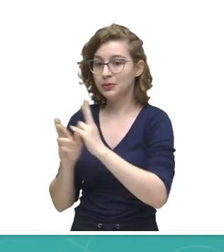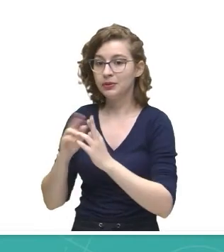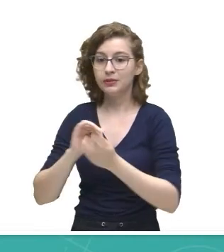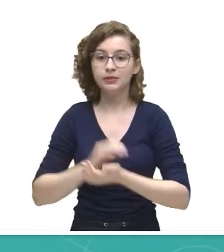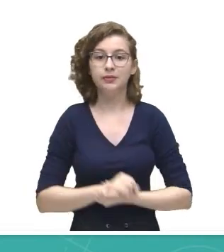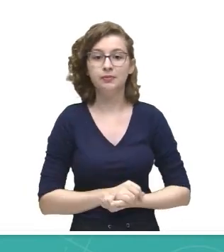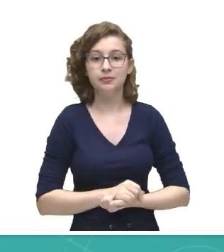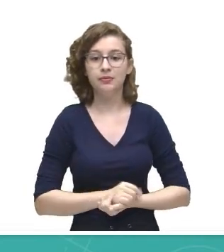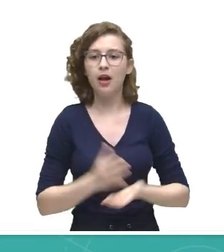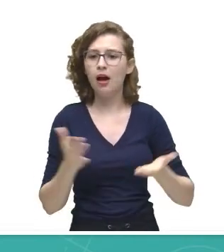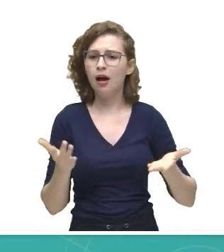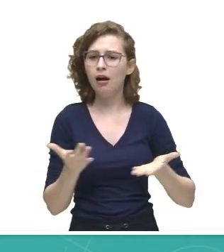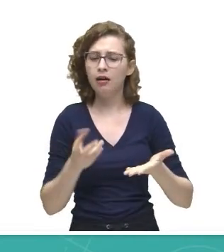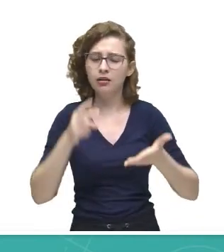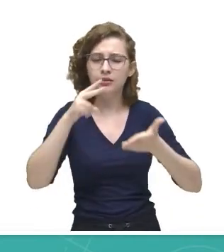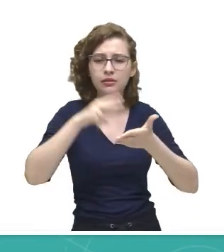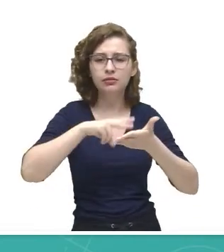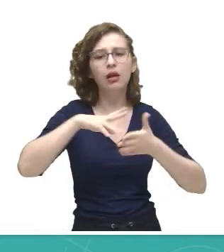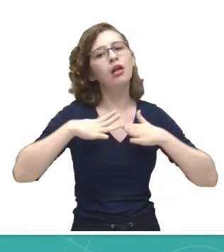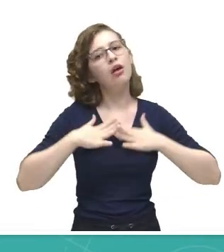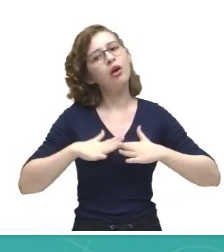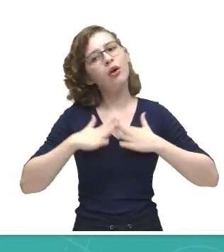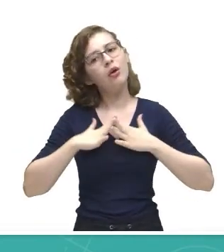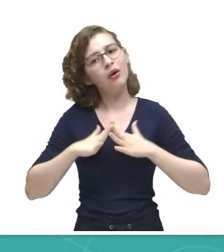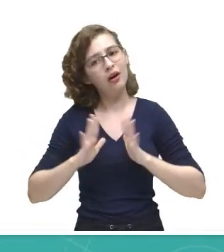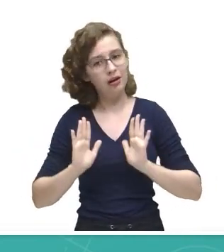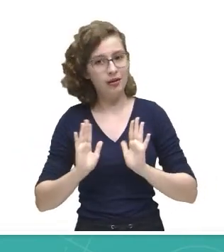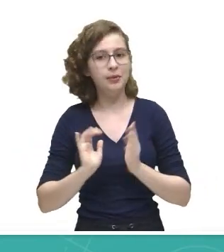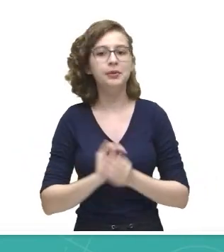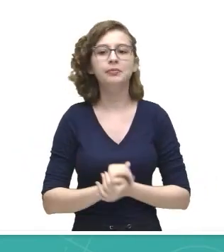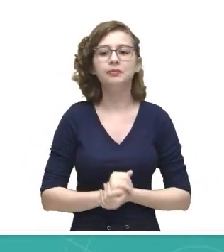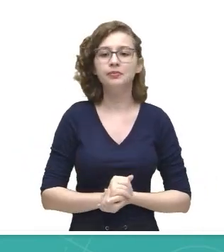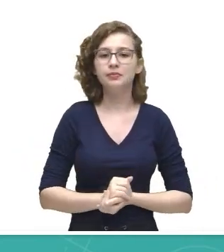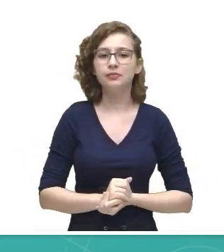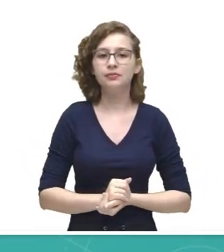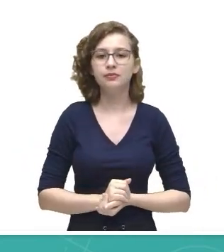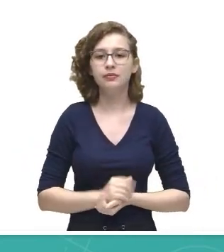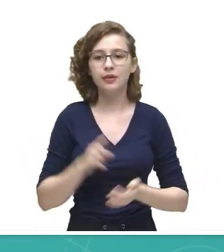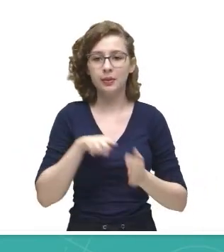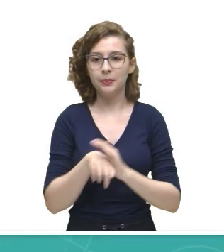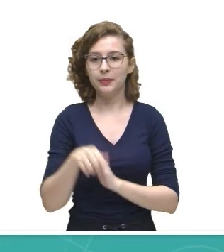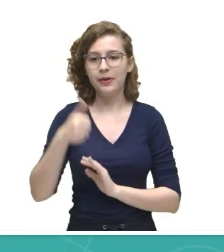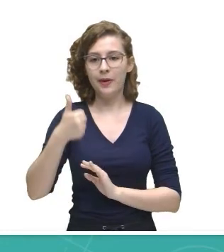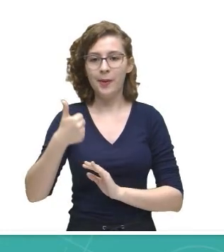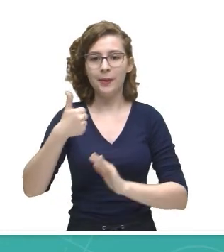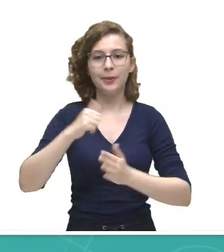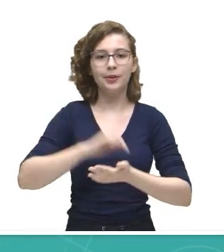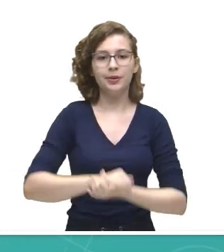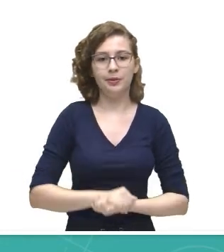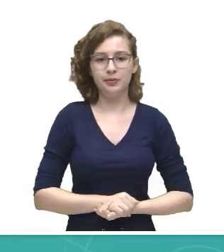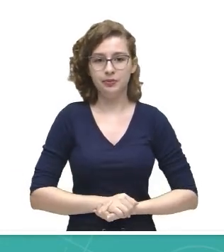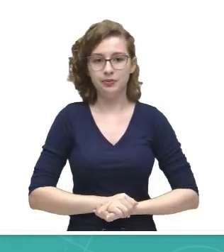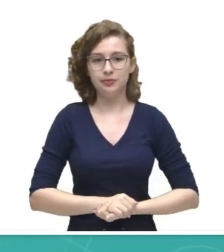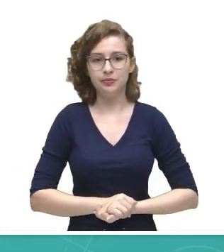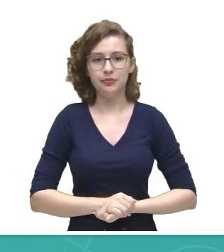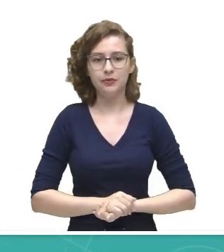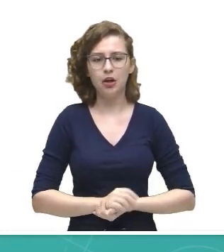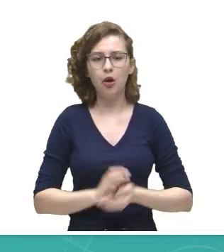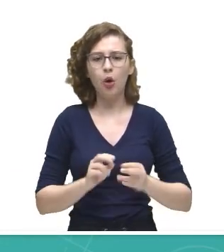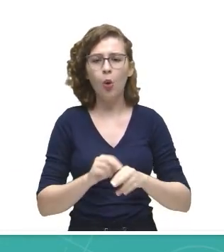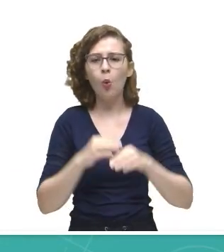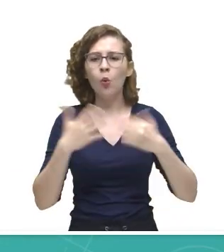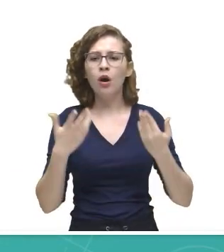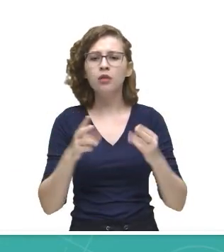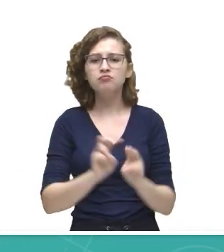questão com calma e a gente vai fazer aí em seguida a correção dessas questões. Vamos lá, a primeira questão? Destaquem aí os